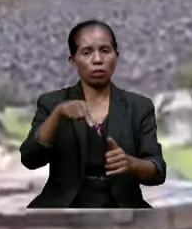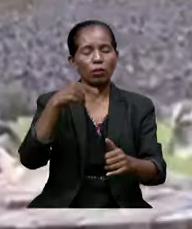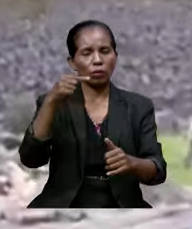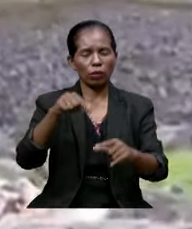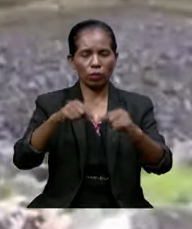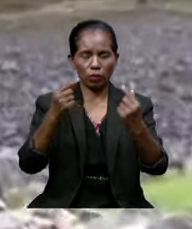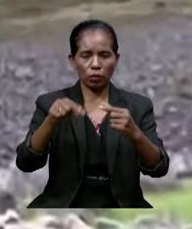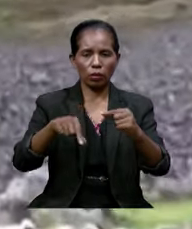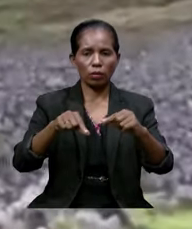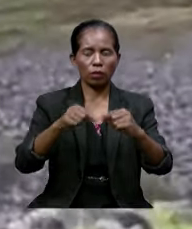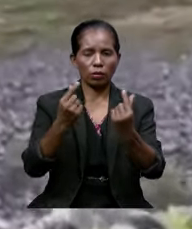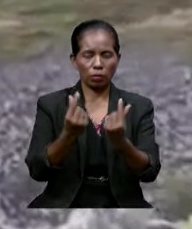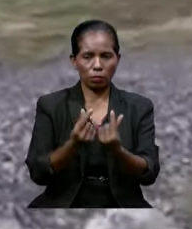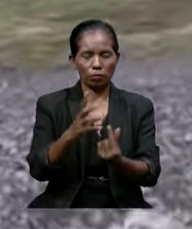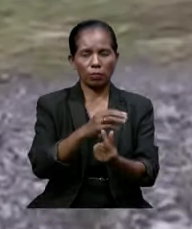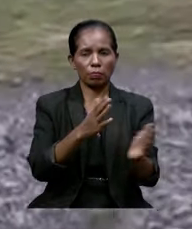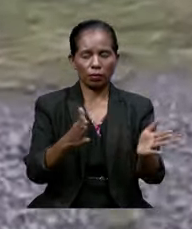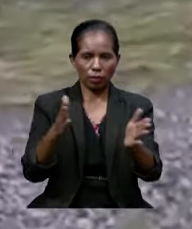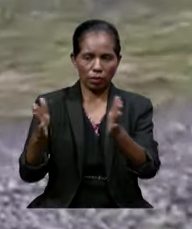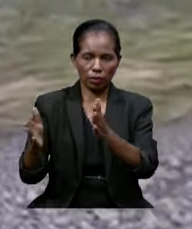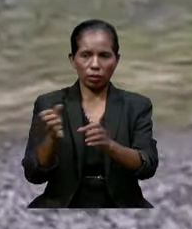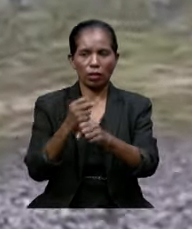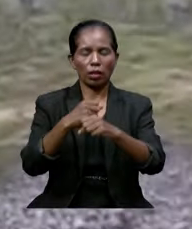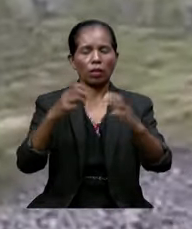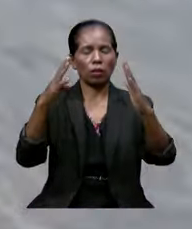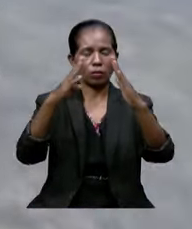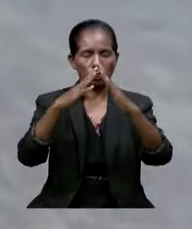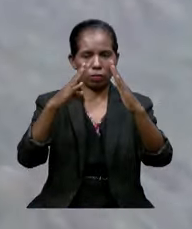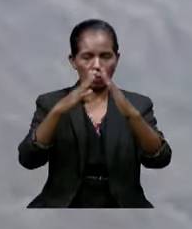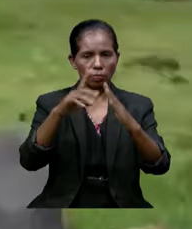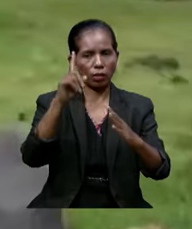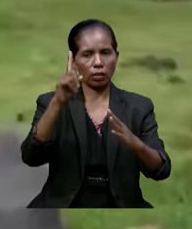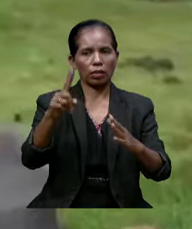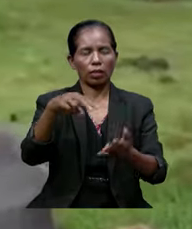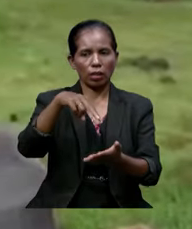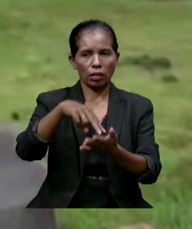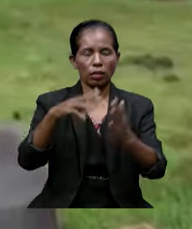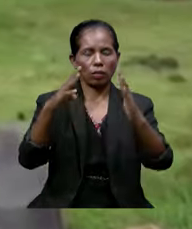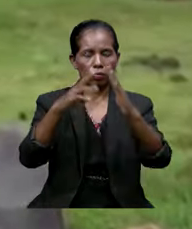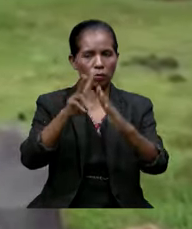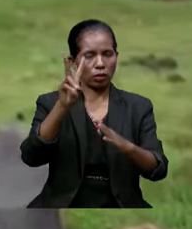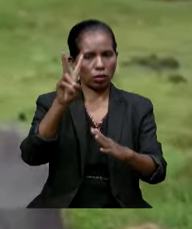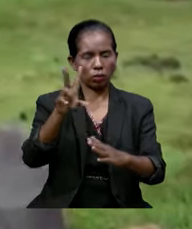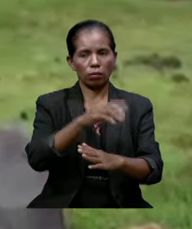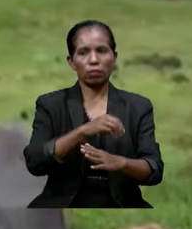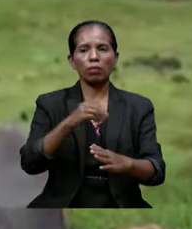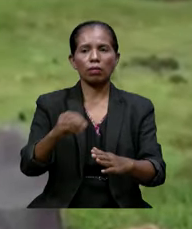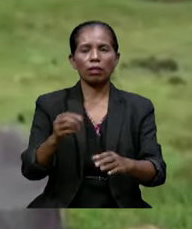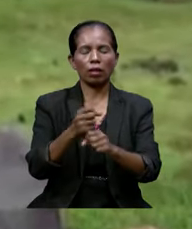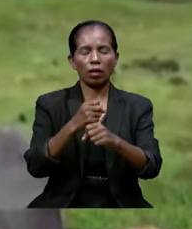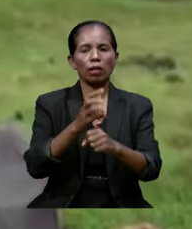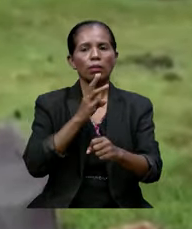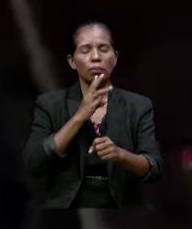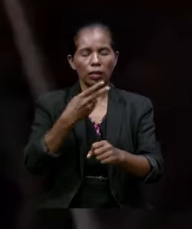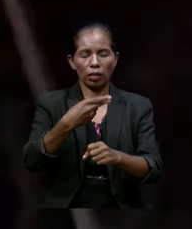halau ona preparação iha Rabilau hodi konstrui uma cafetaria ida no hare uma tradicional rua no kanaliza be baharis fatin